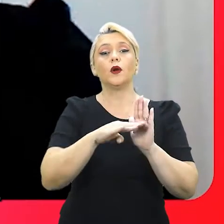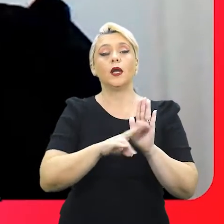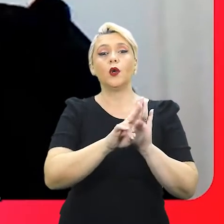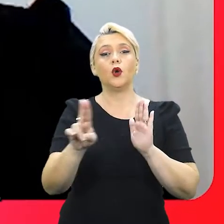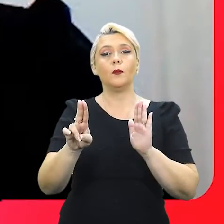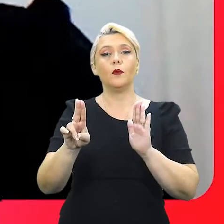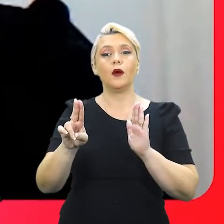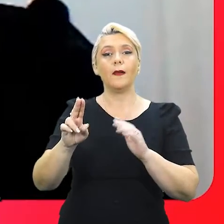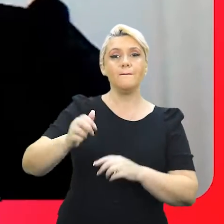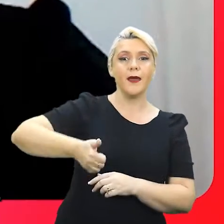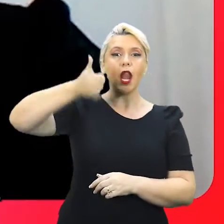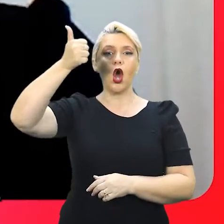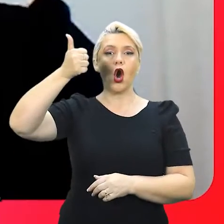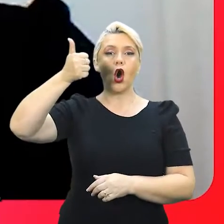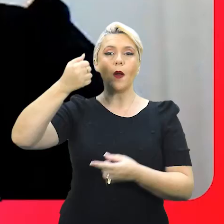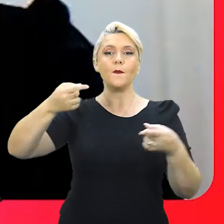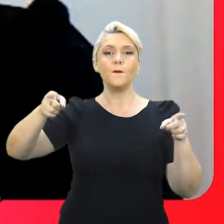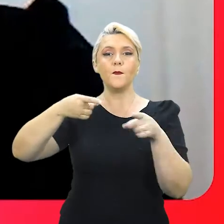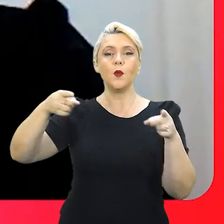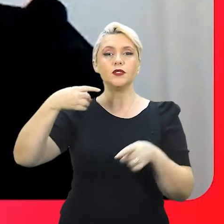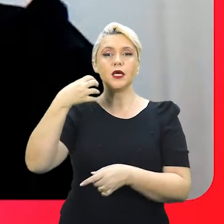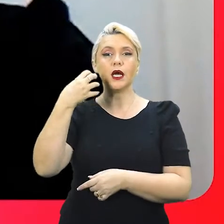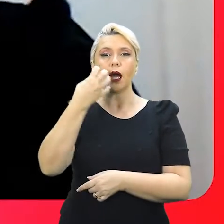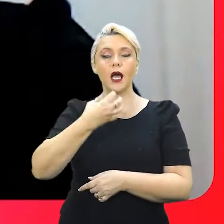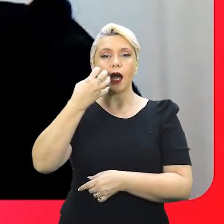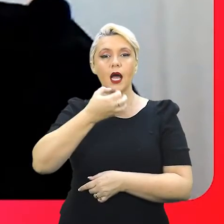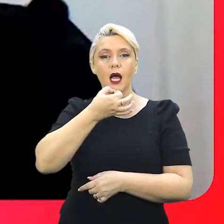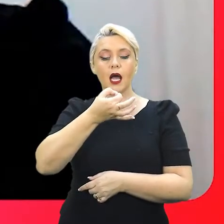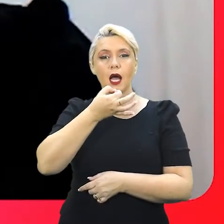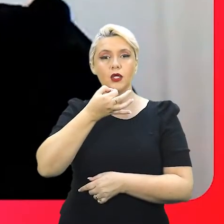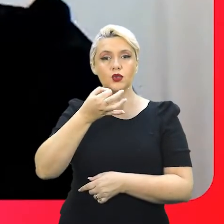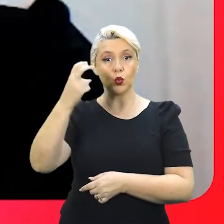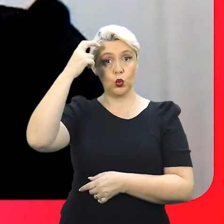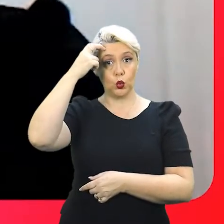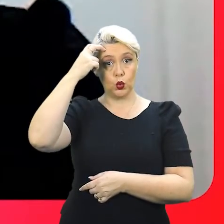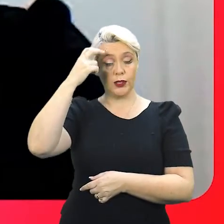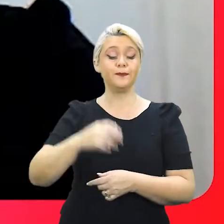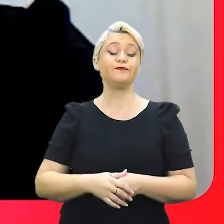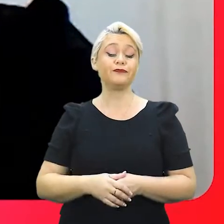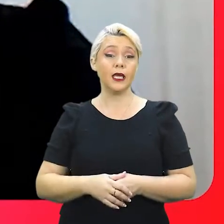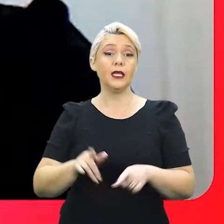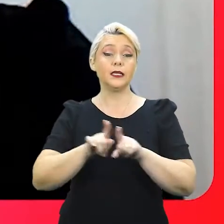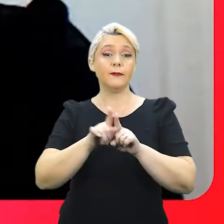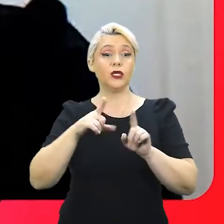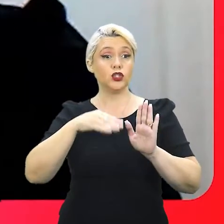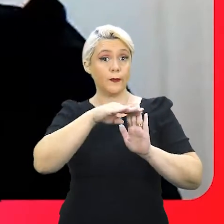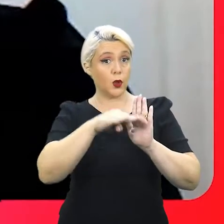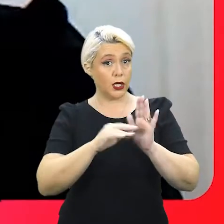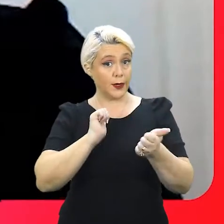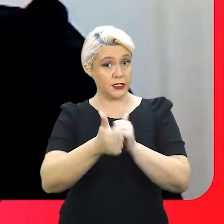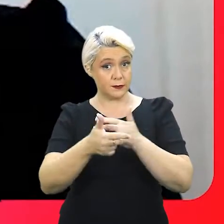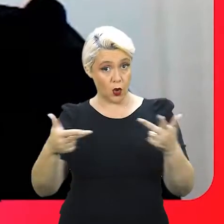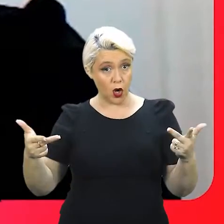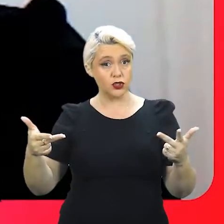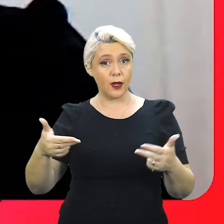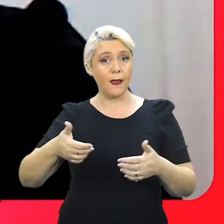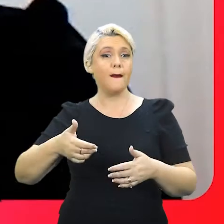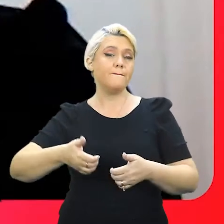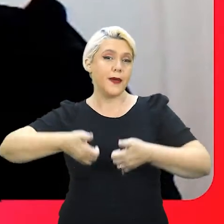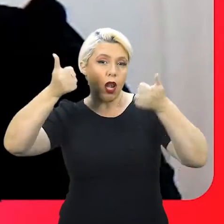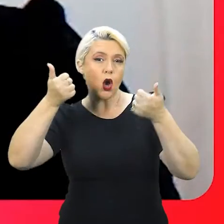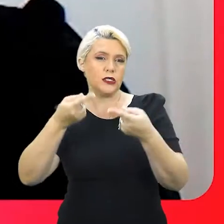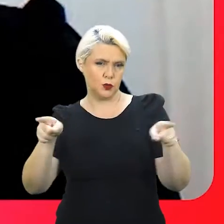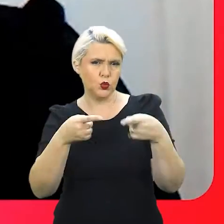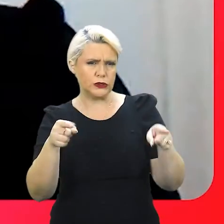As Mais Mais, na Rádio Cultura de Cajuru. Tinha também um programa de esportes. O As Mais Mais era um programa de